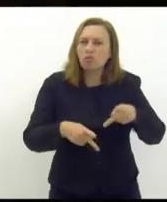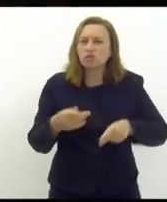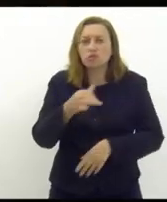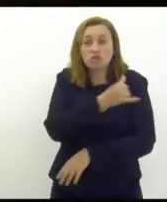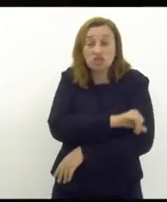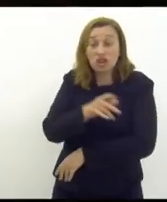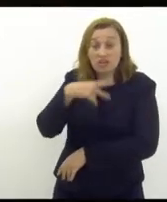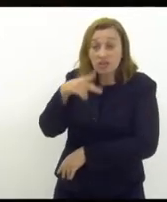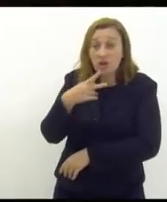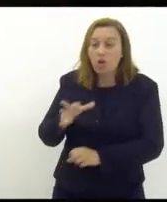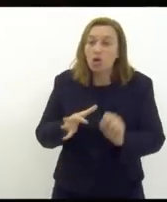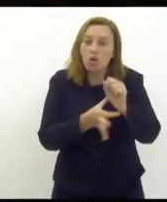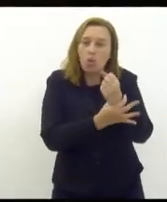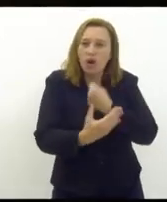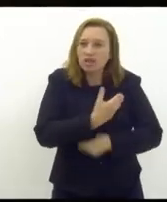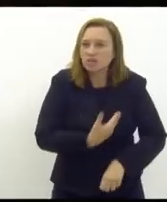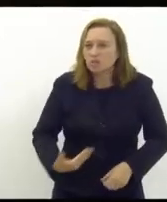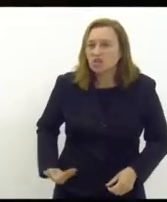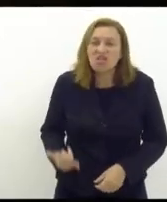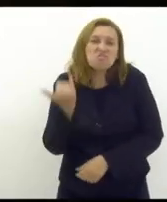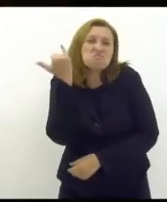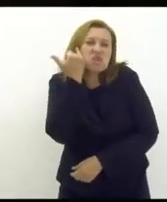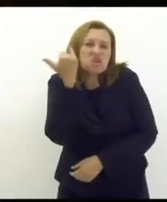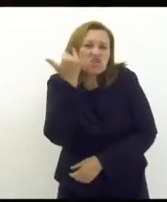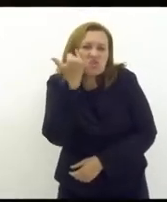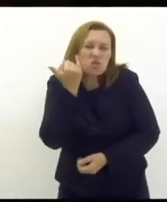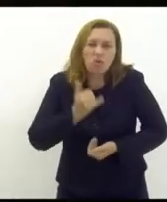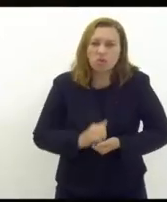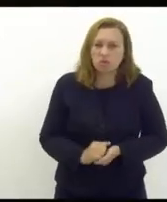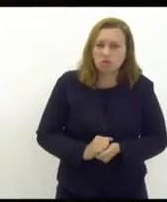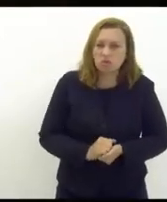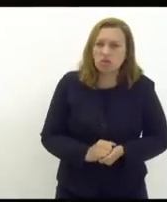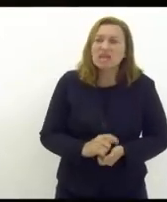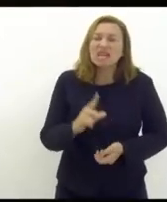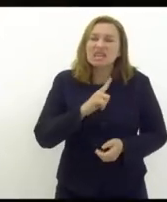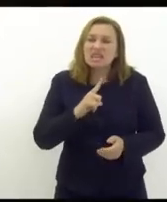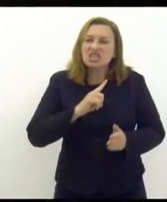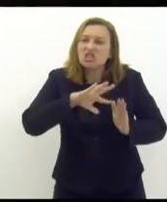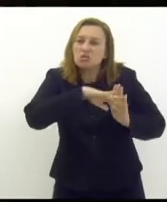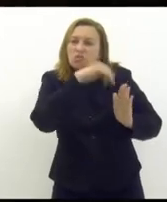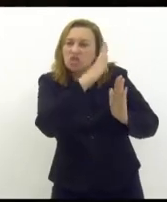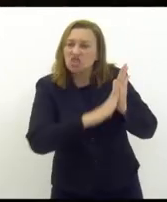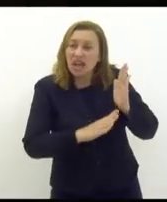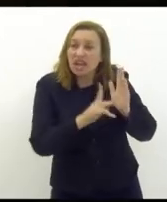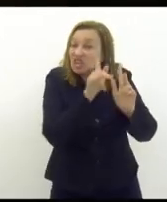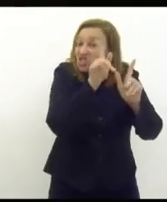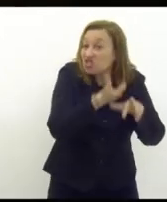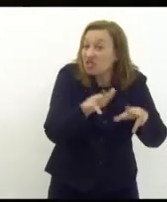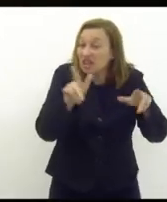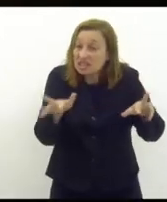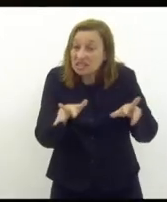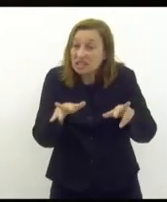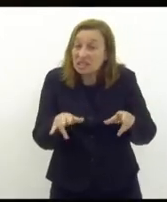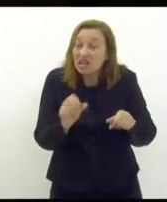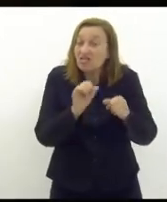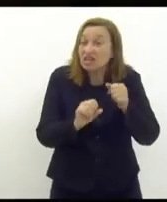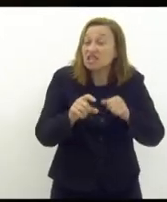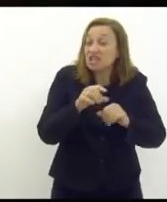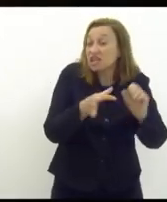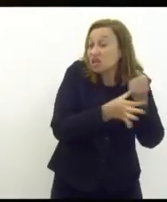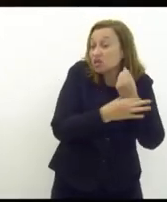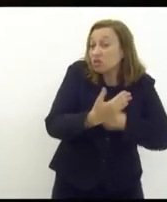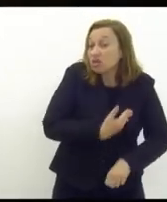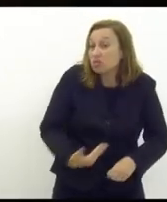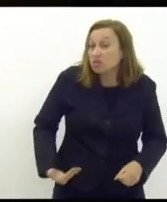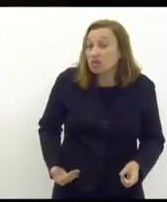disse que o guarda municipal era preguiçoso que tinha uma escala diferenciada que isso fazia com que o guarda